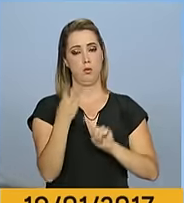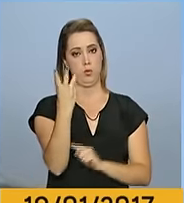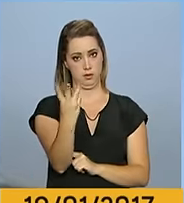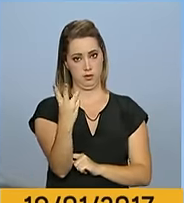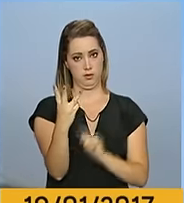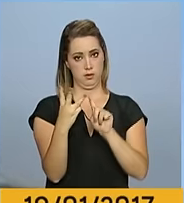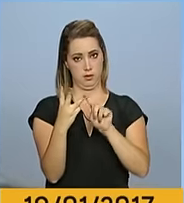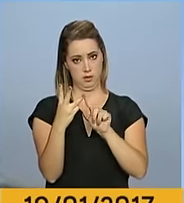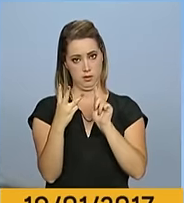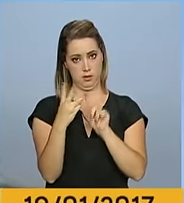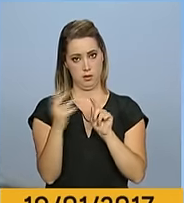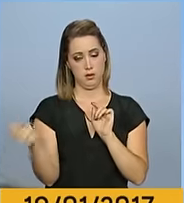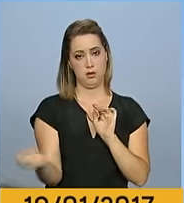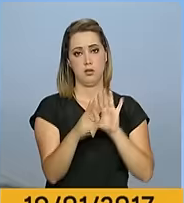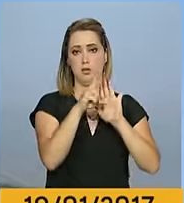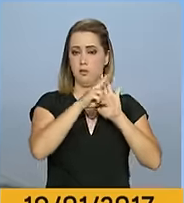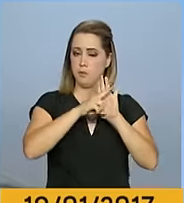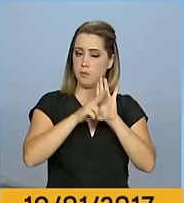é a modernização